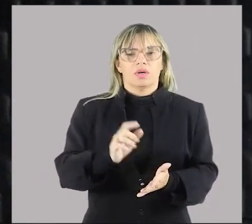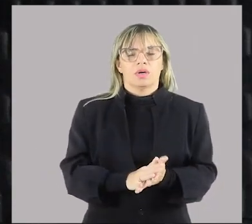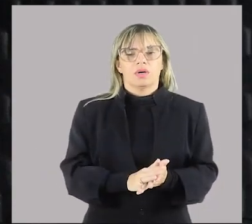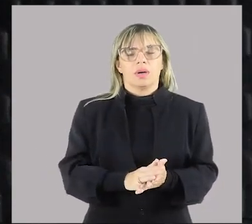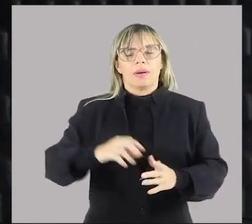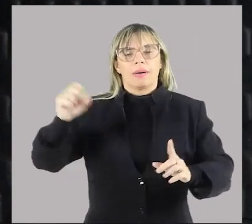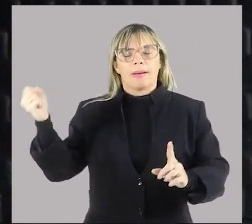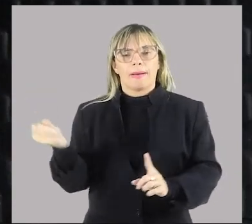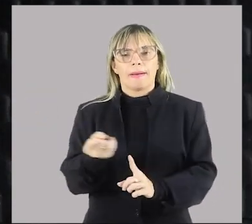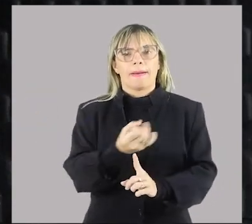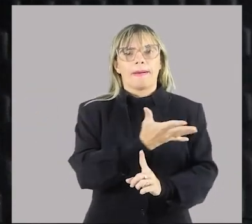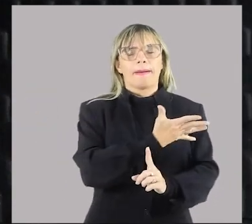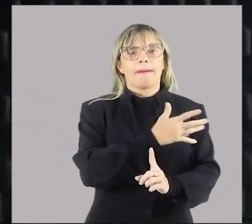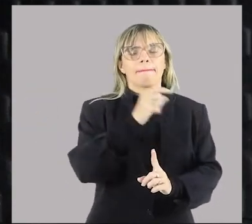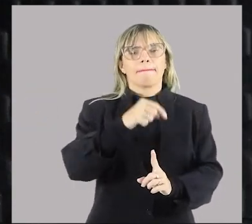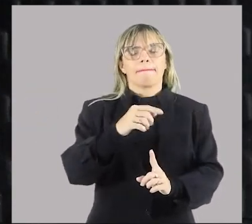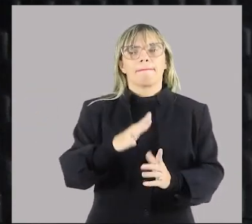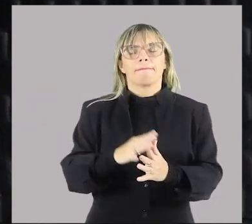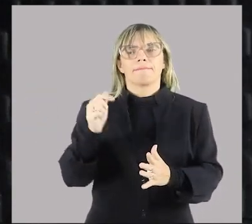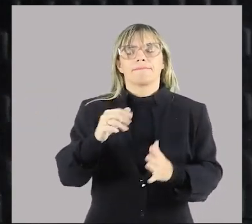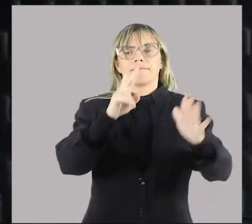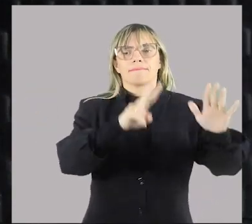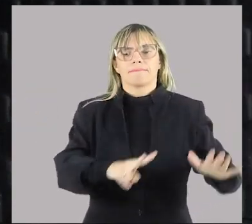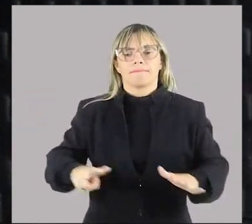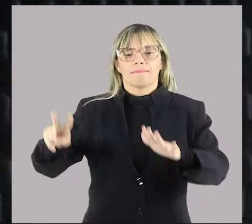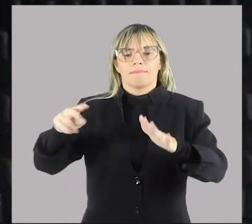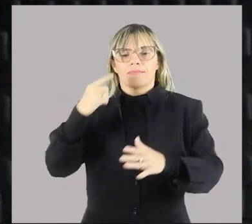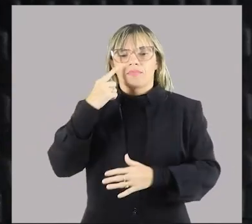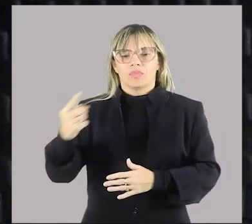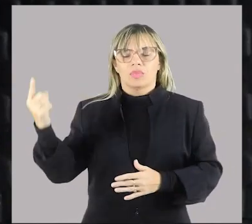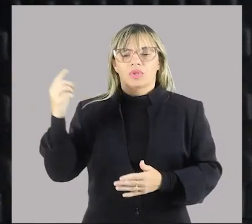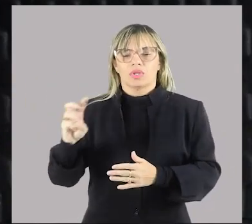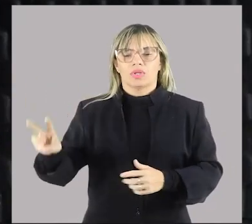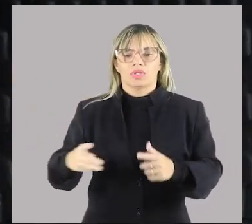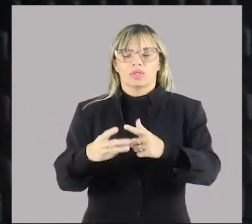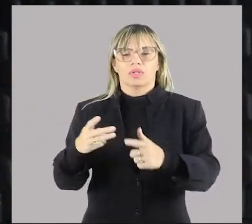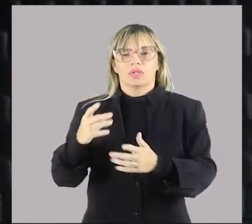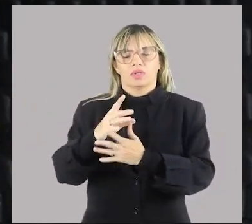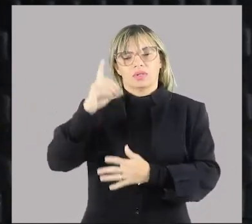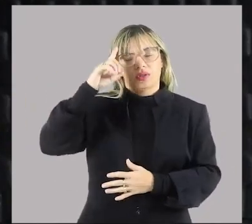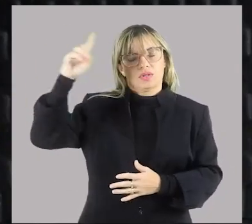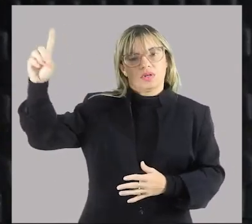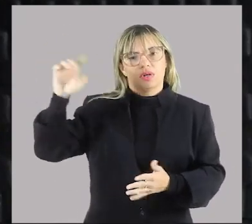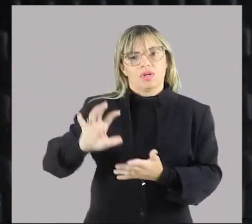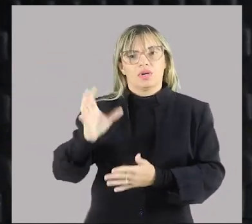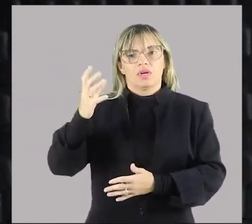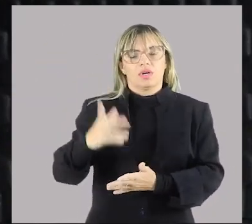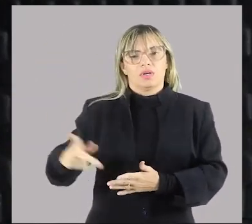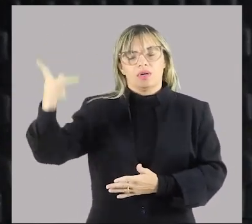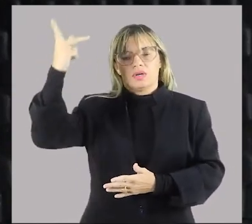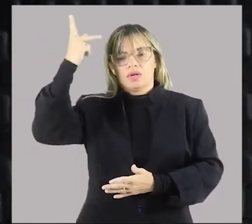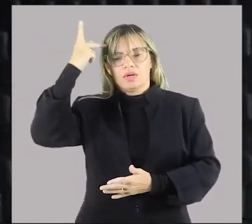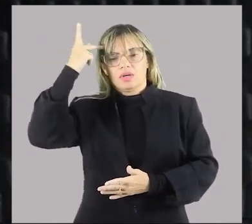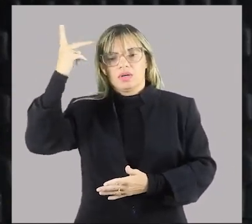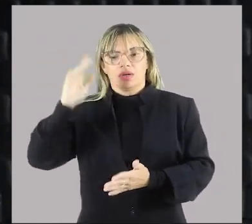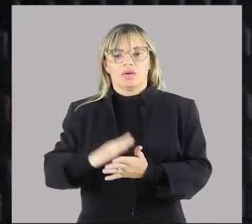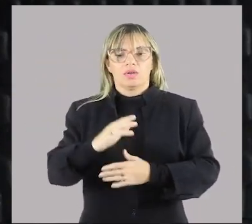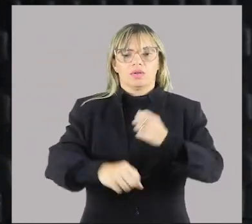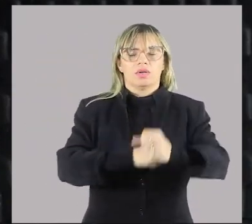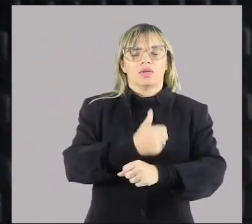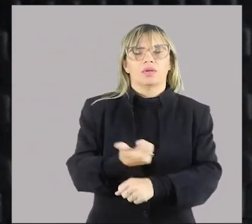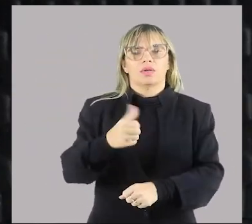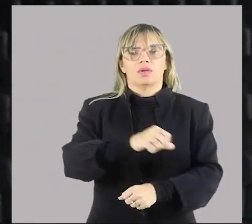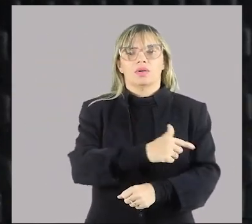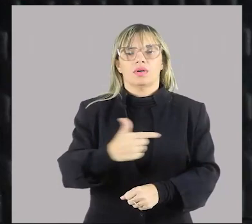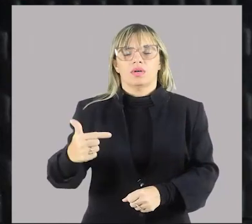Um movimento que ocorreu durante 3 dias, em São Paulo, em 1922, um movimento que se